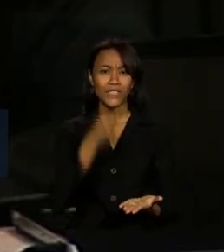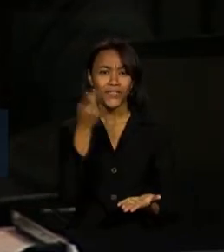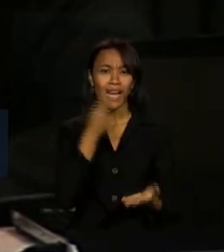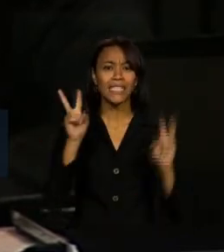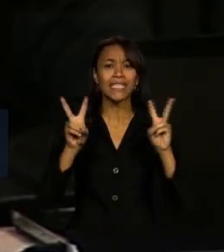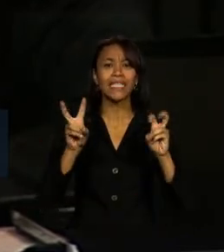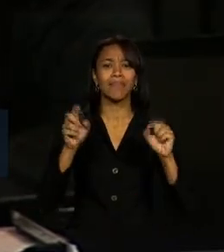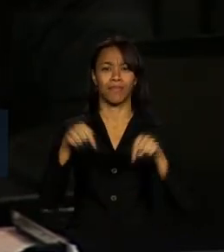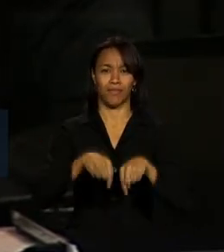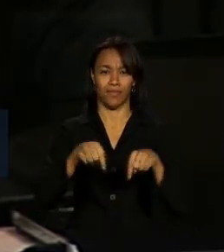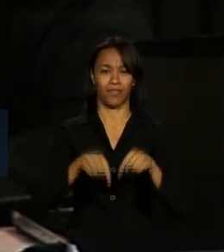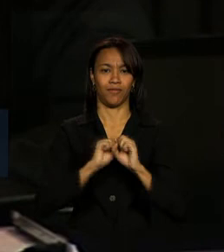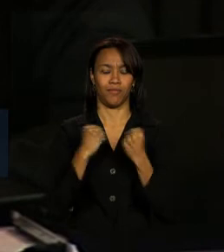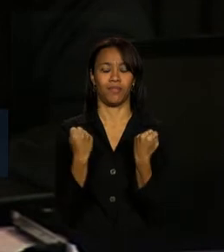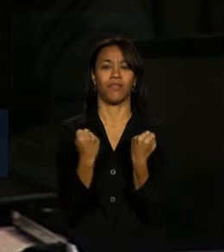aqui.